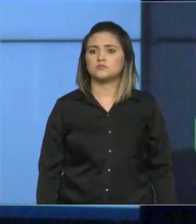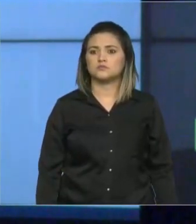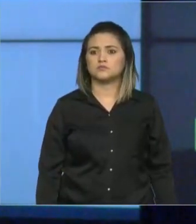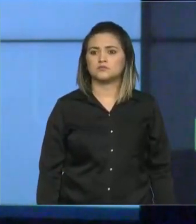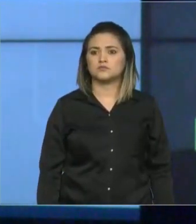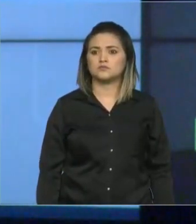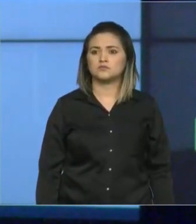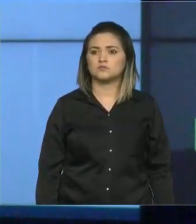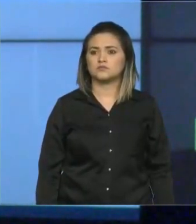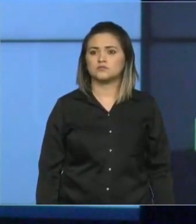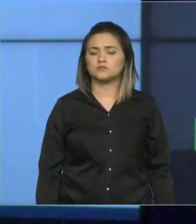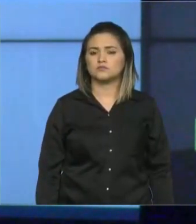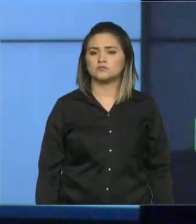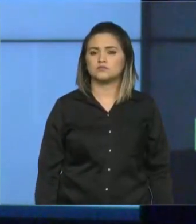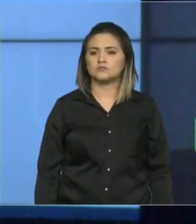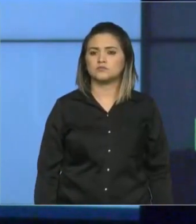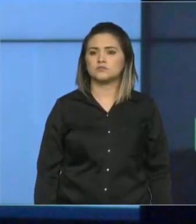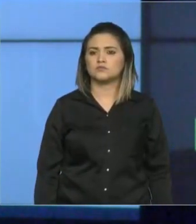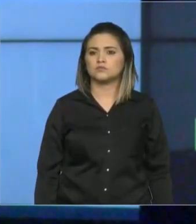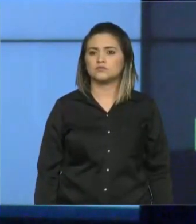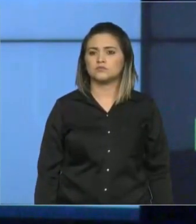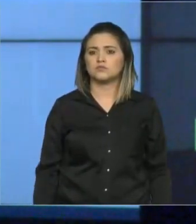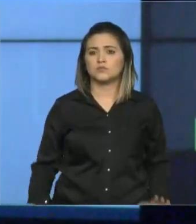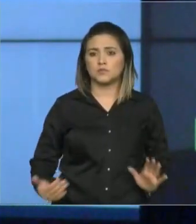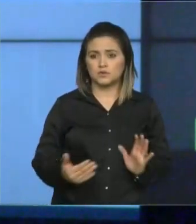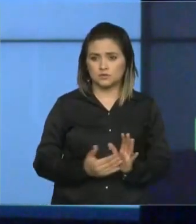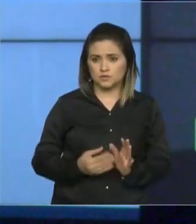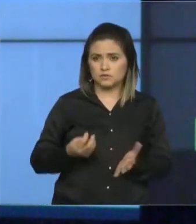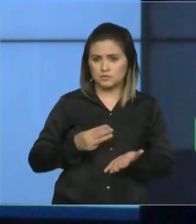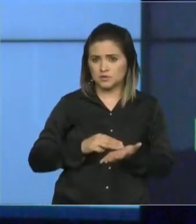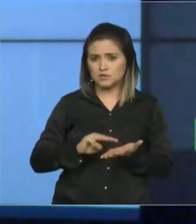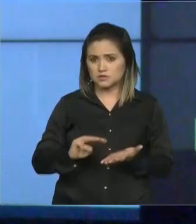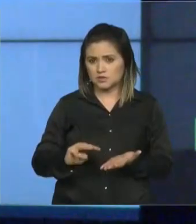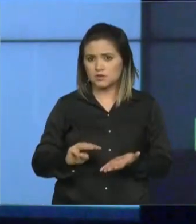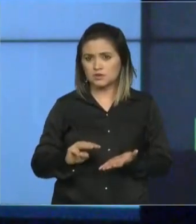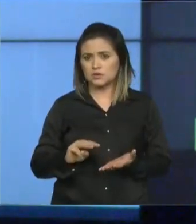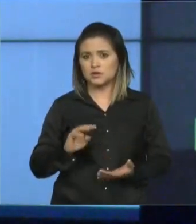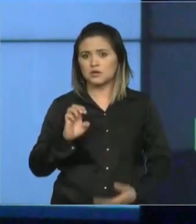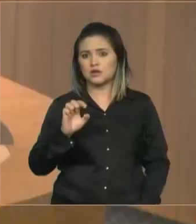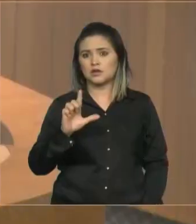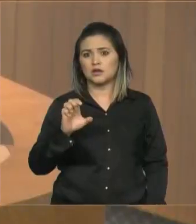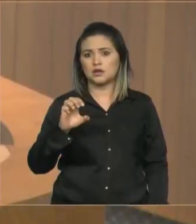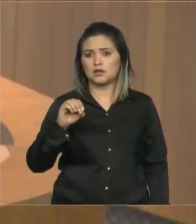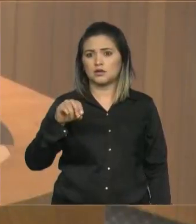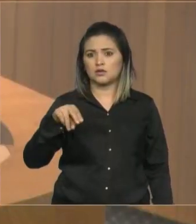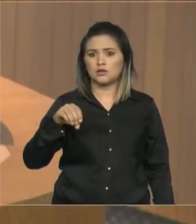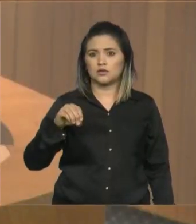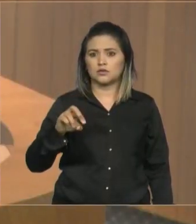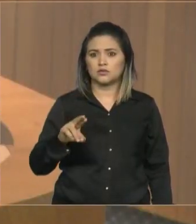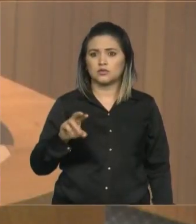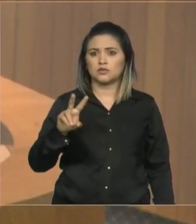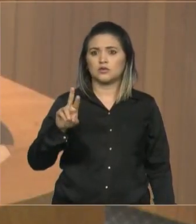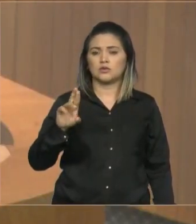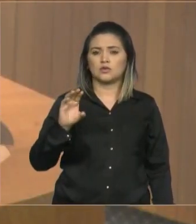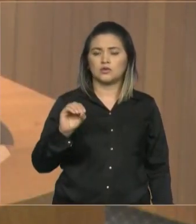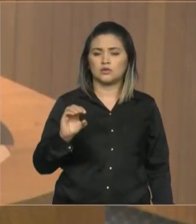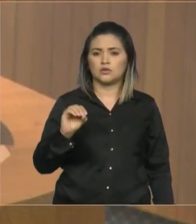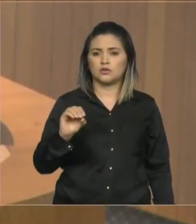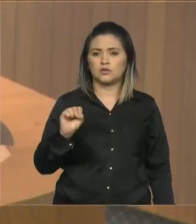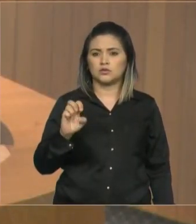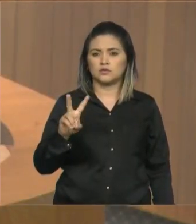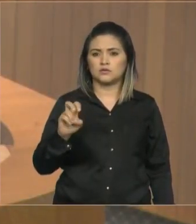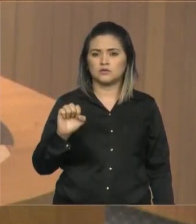com a mensagem de Eleanor Roosevelt, que foi uma das fundadoras da Declaração Universal dos Direitos